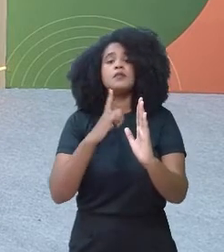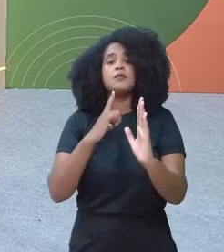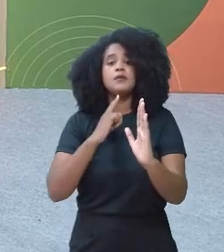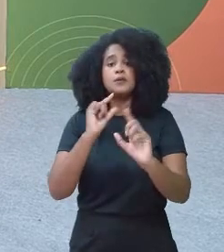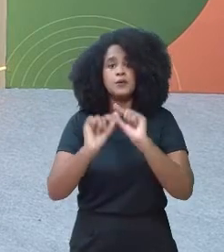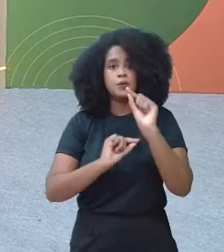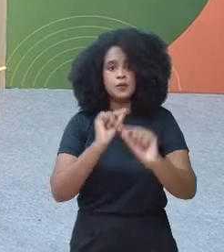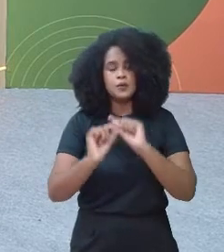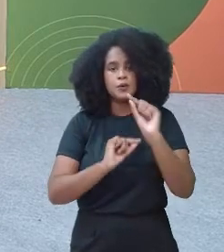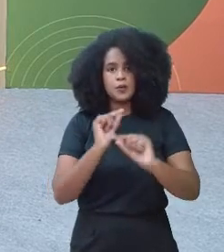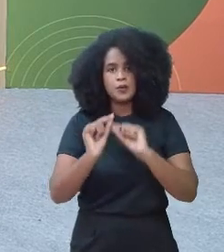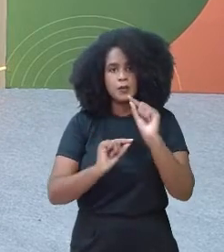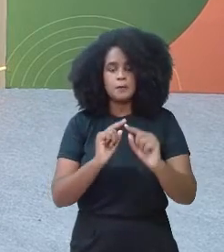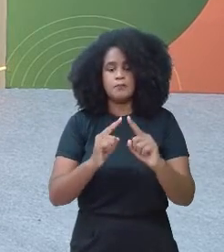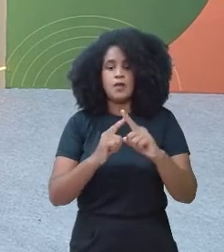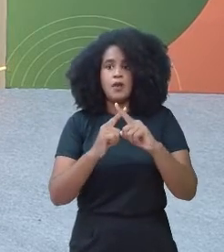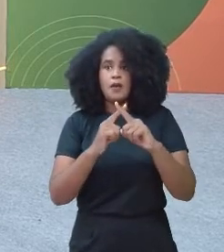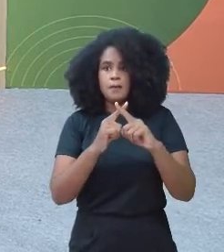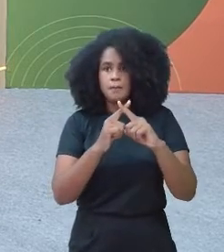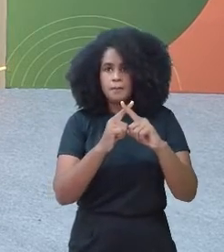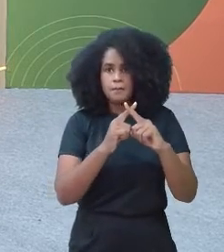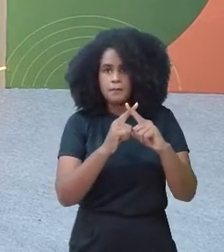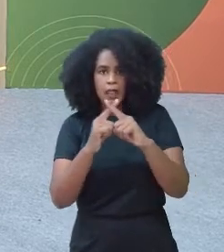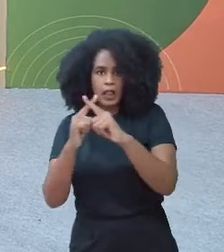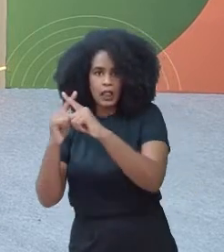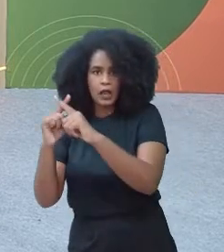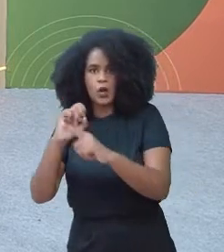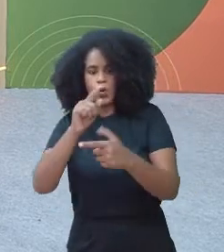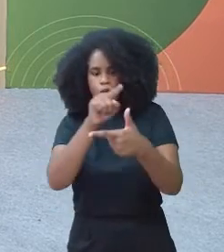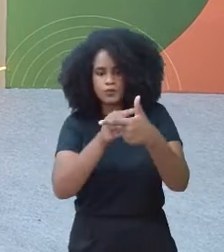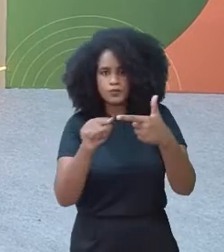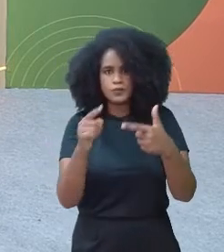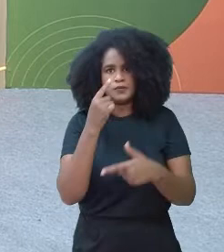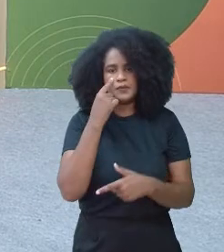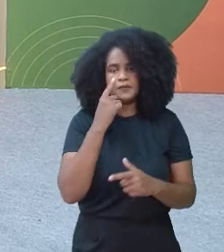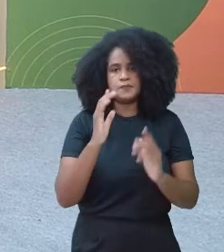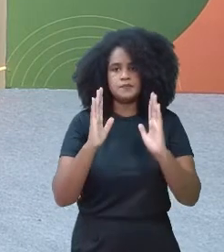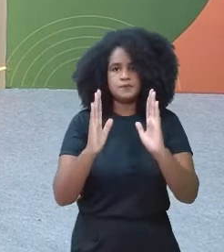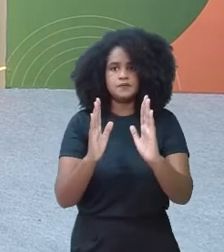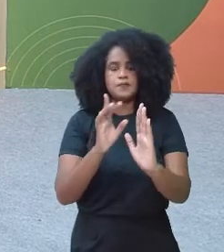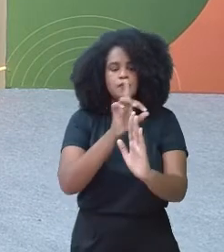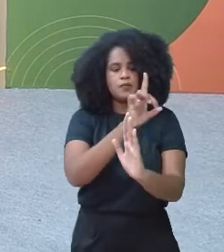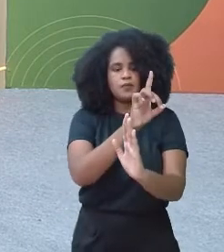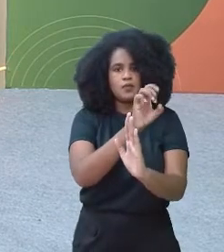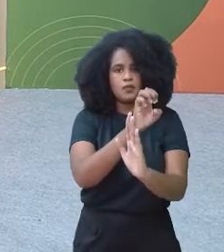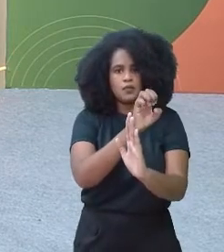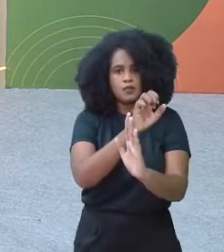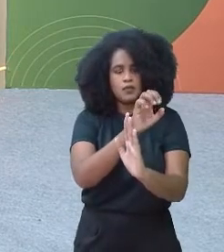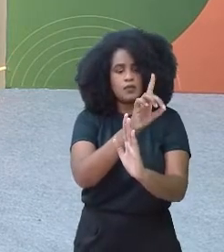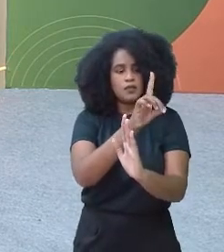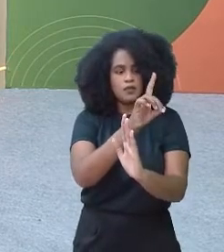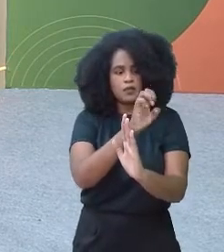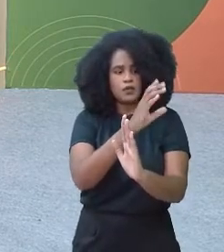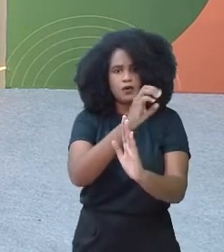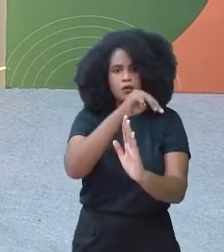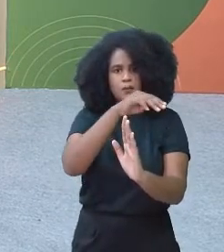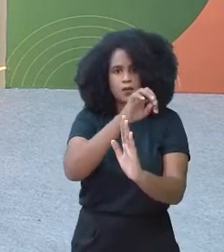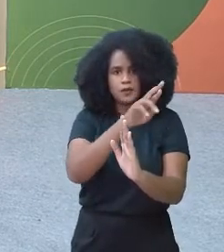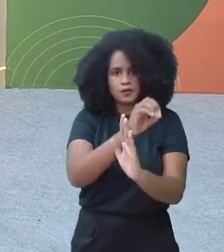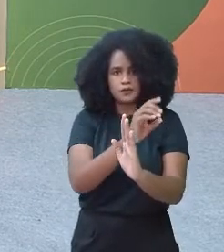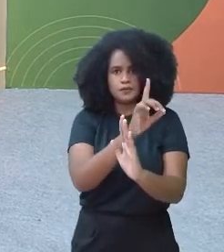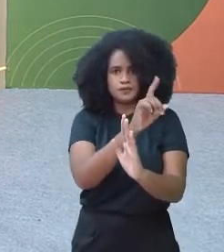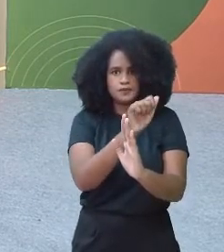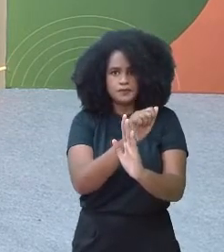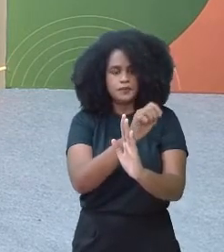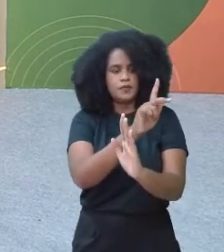os múltiplos e os submúltiplos, né? Então a gente tem aqui, ó, o decâmetro, o hectômetro e o quilômetro. Aqui a gente tem